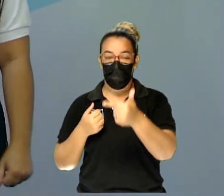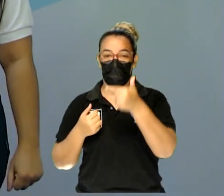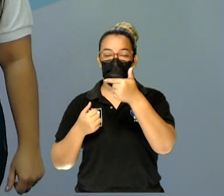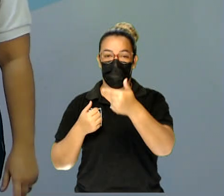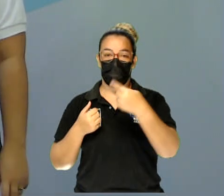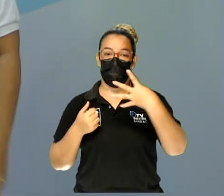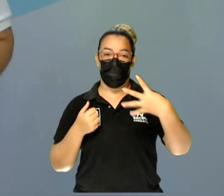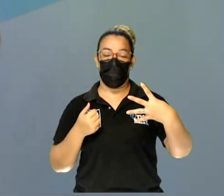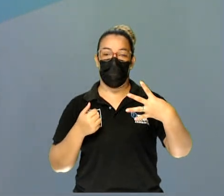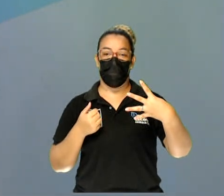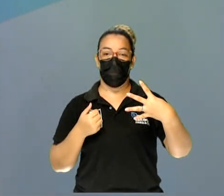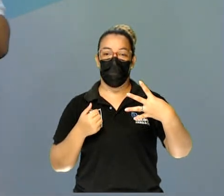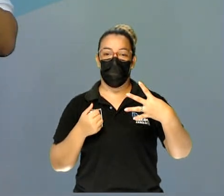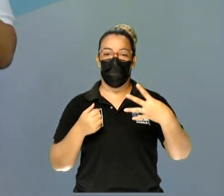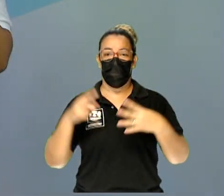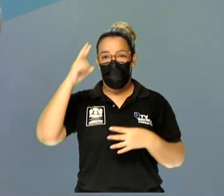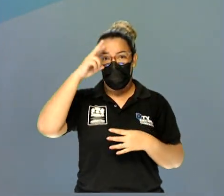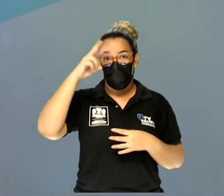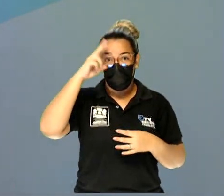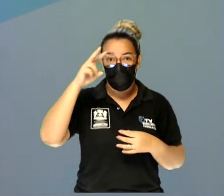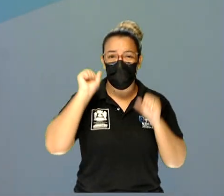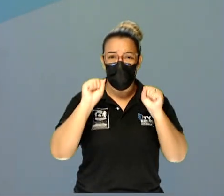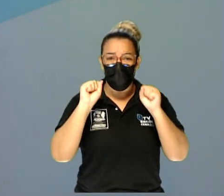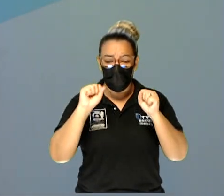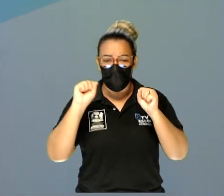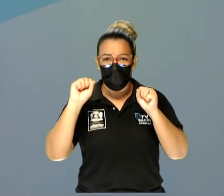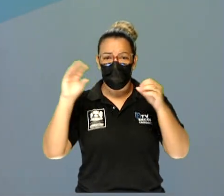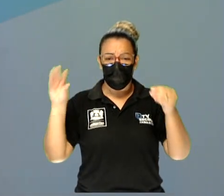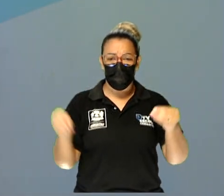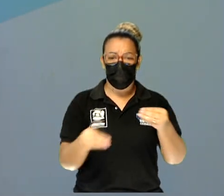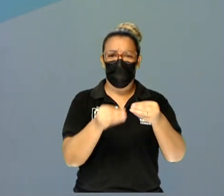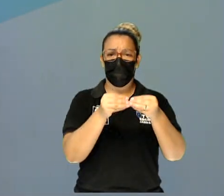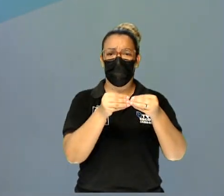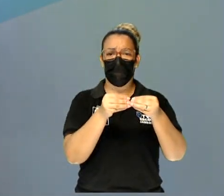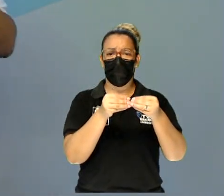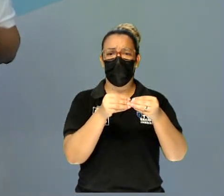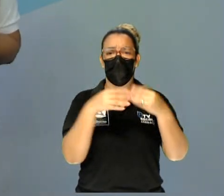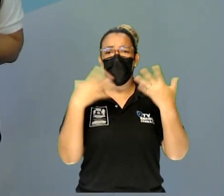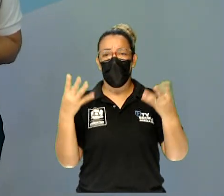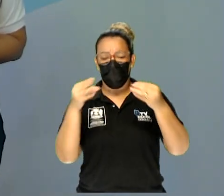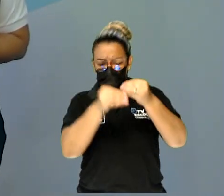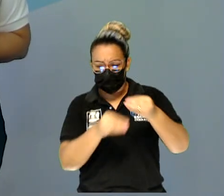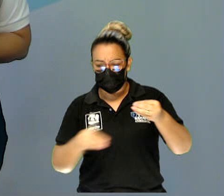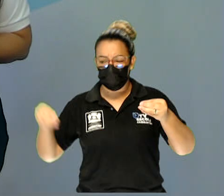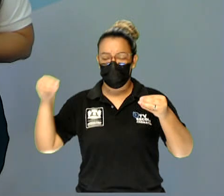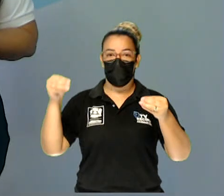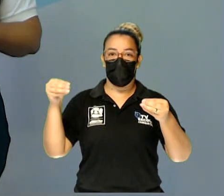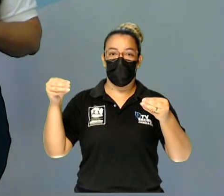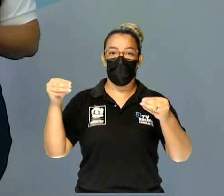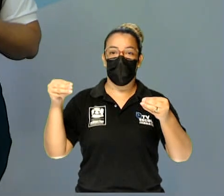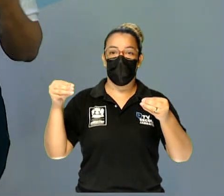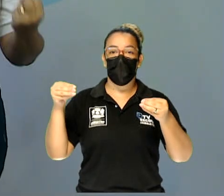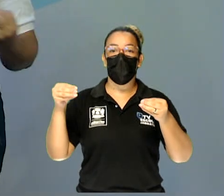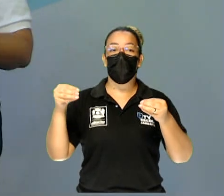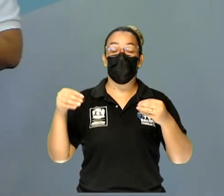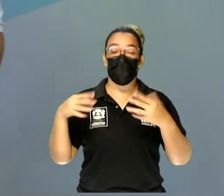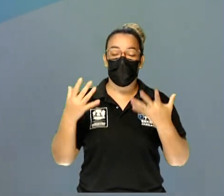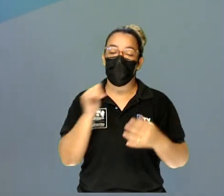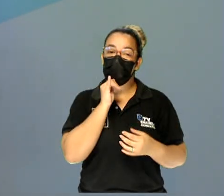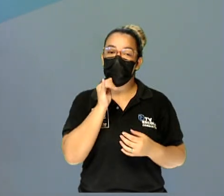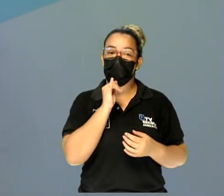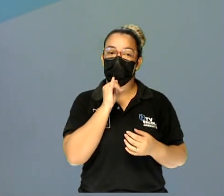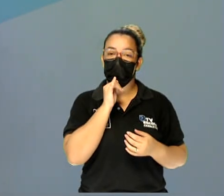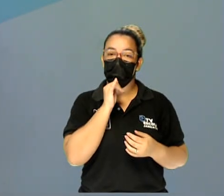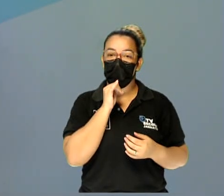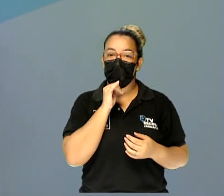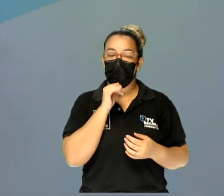2.224. E lembra que o nosso sistema eu posso agrupar em 10, mas também eu posso desagrupar, né? Então aqui, por exemplo, eu tenho